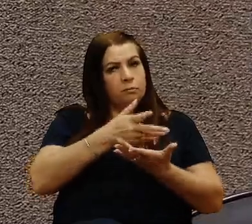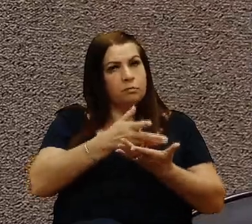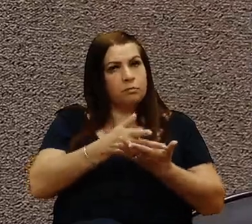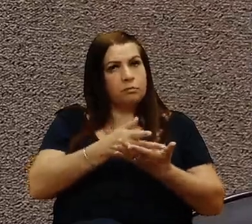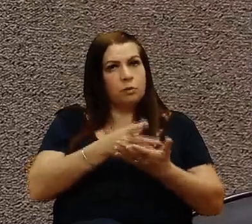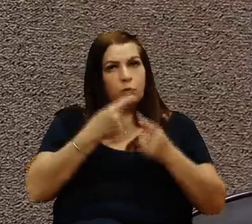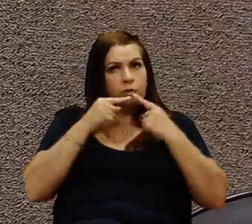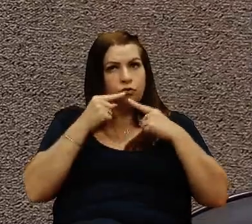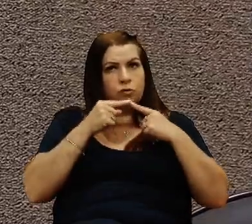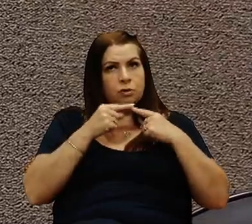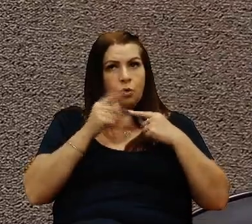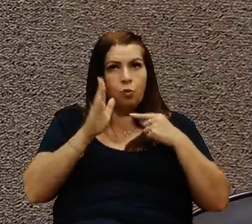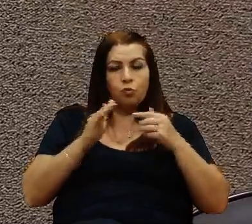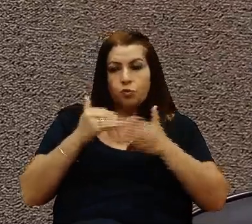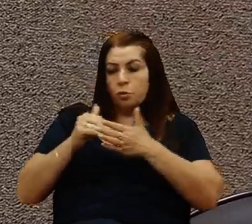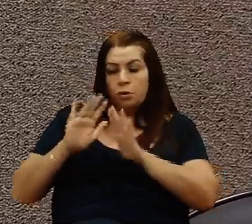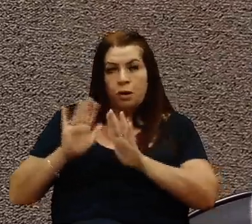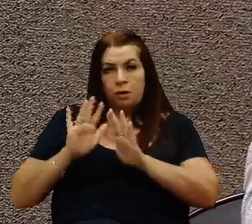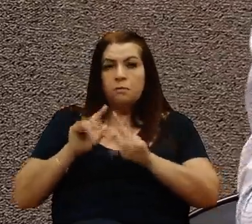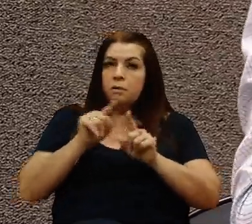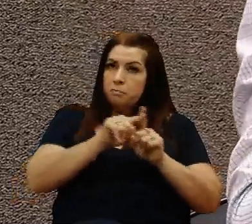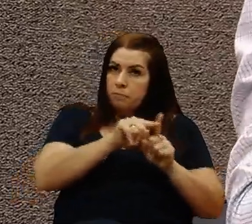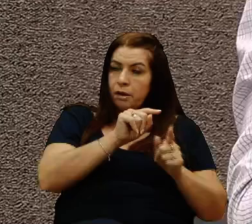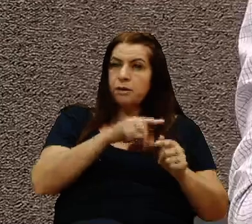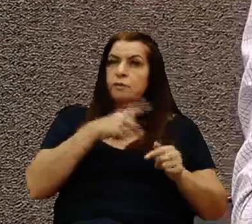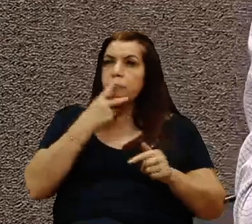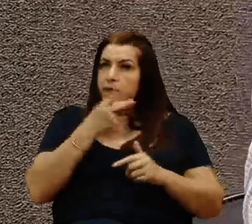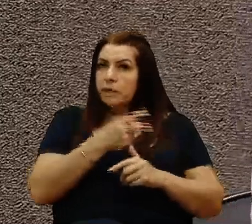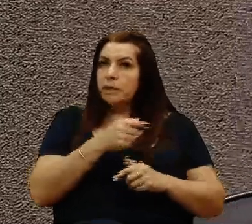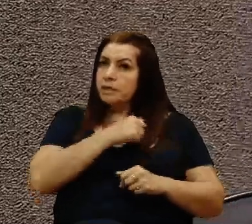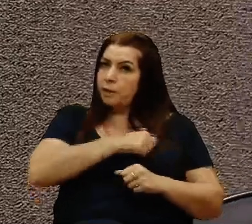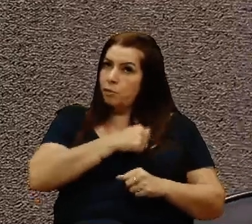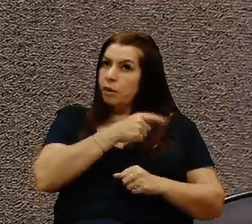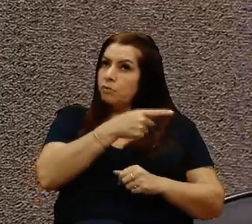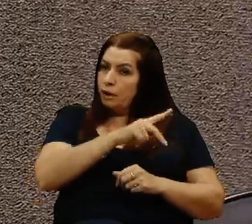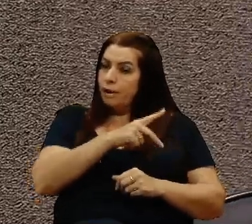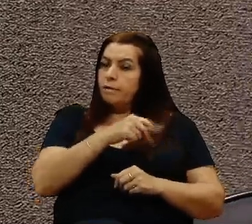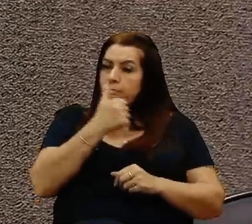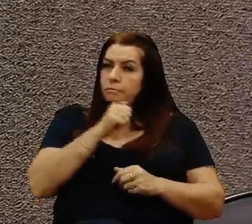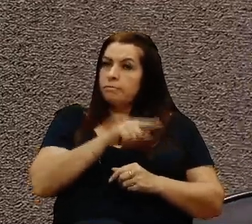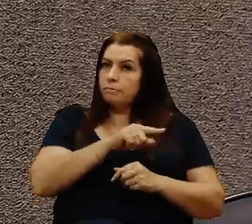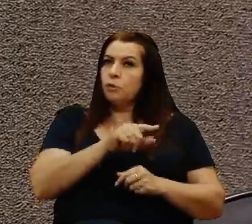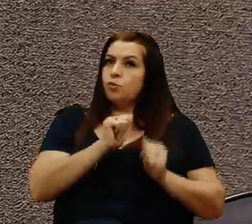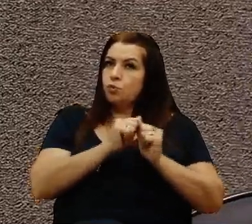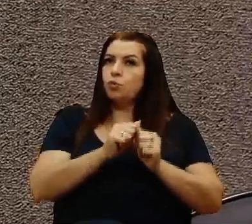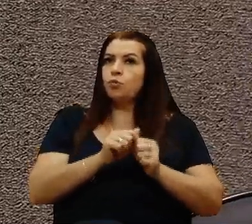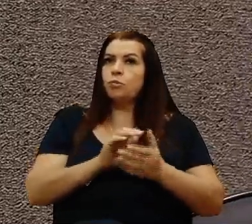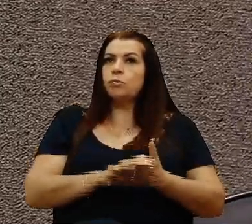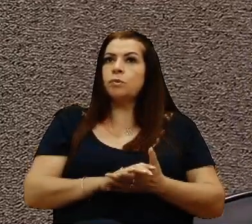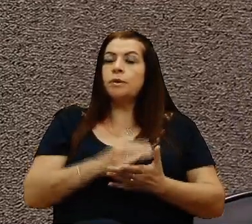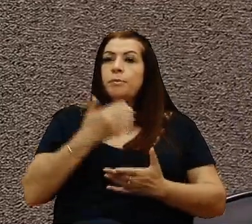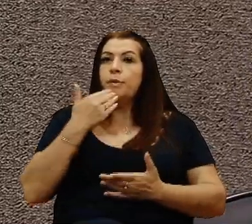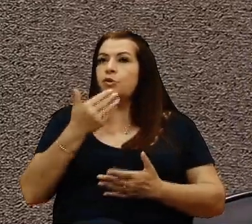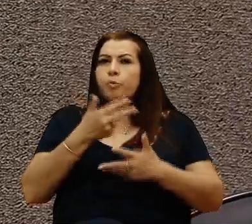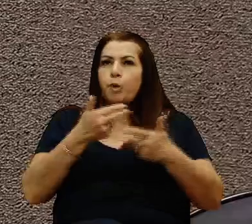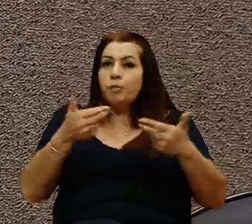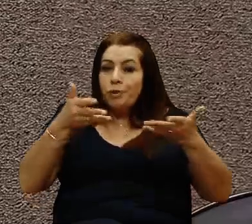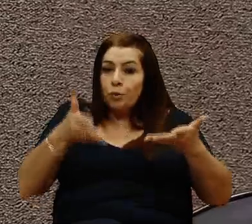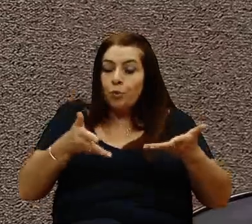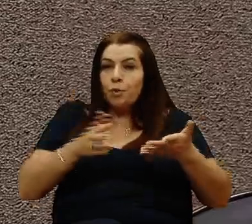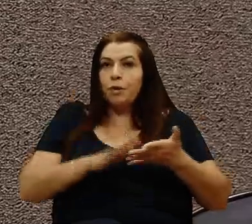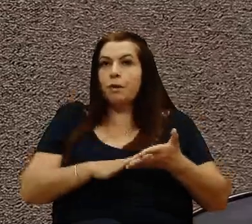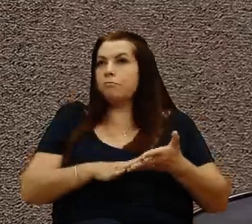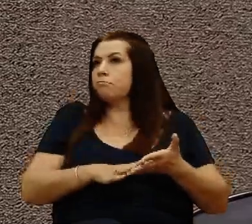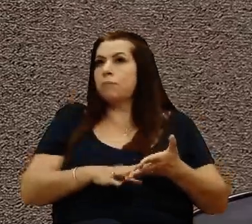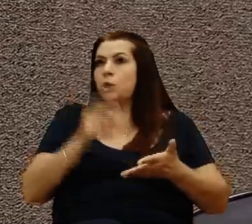atual secretário, mas estou dizendo que saudades da Maria de Lourdes, que estava... A gente pedia uma coisa agora, daqui 2 horas